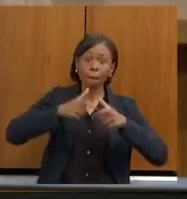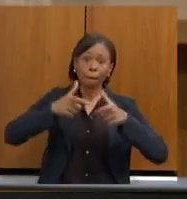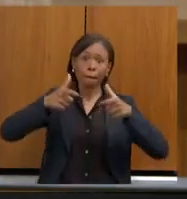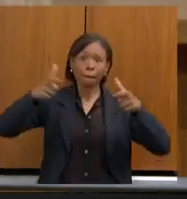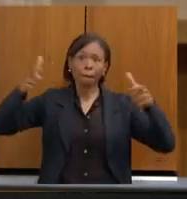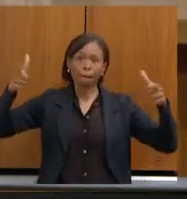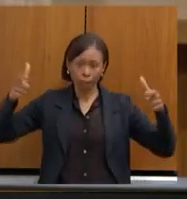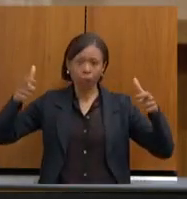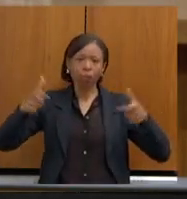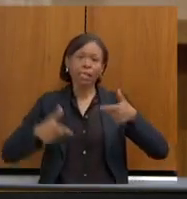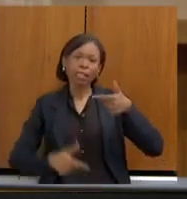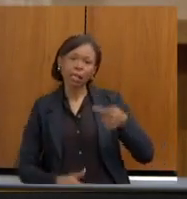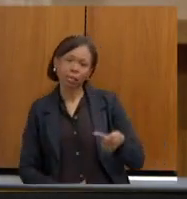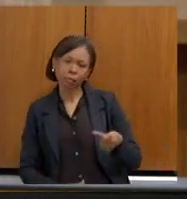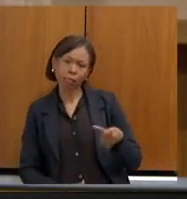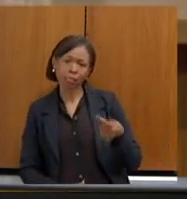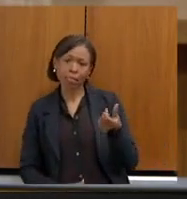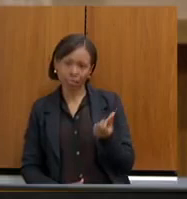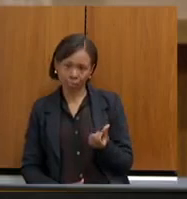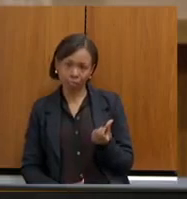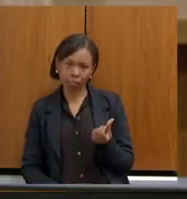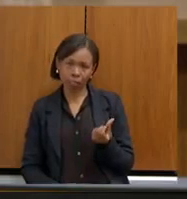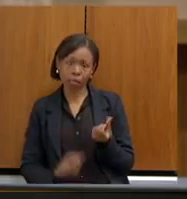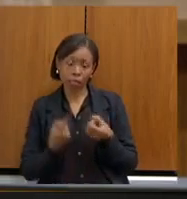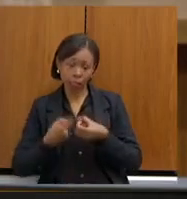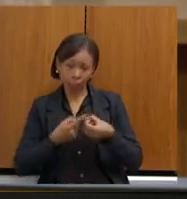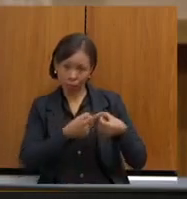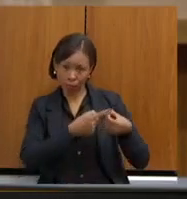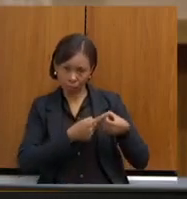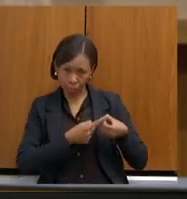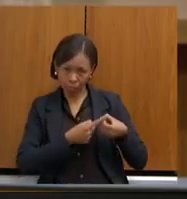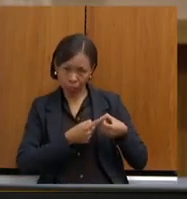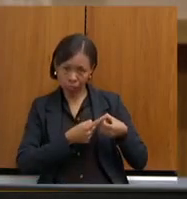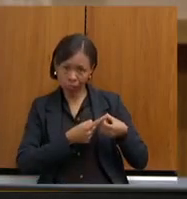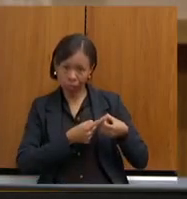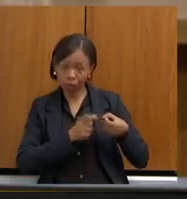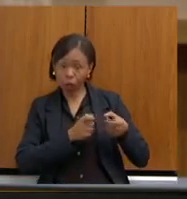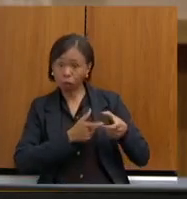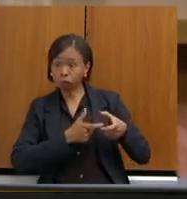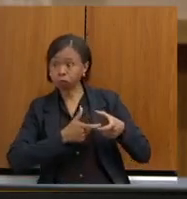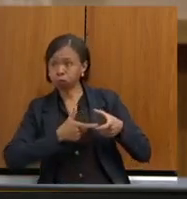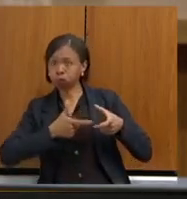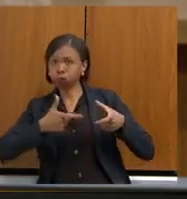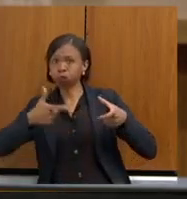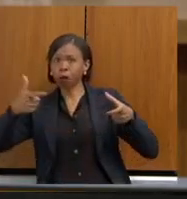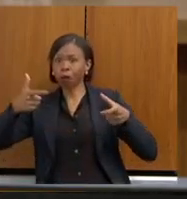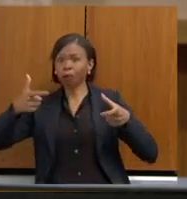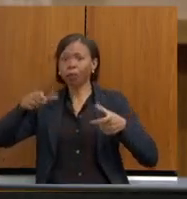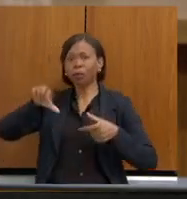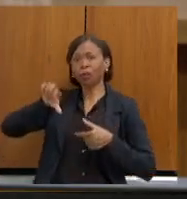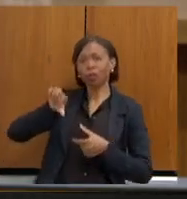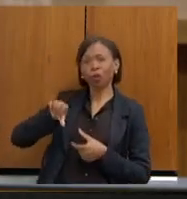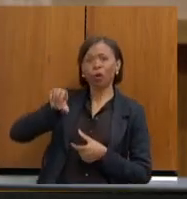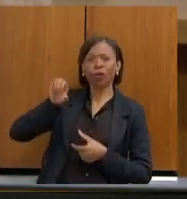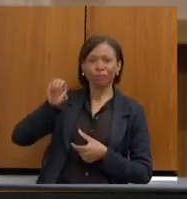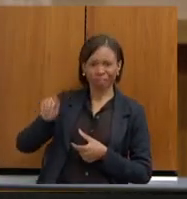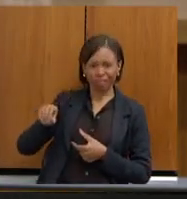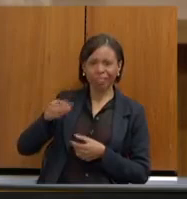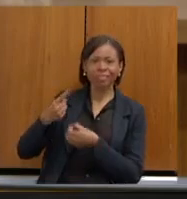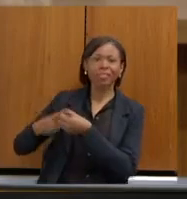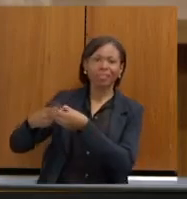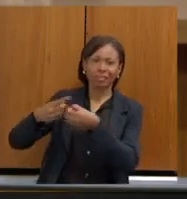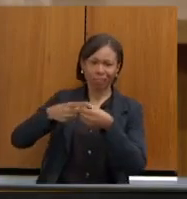saindo de 76 municípios atendidos diretamente para até 90 municípios atendidos diretamente